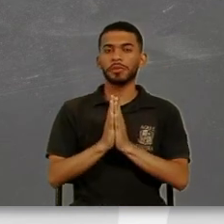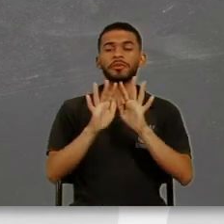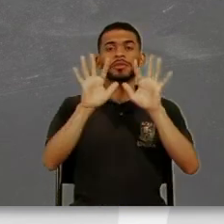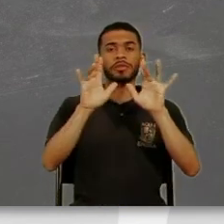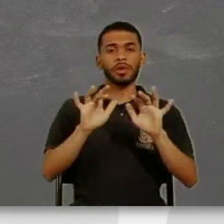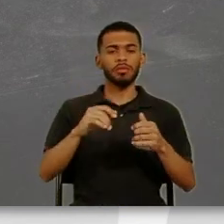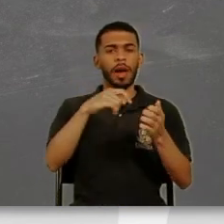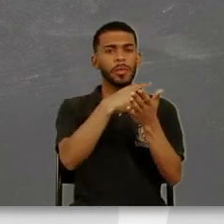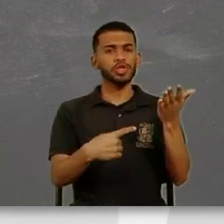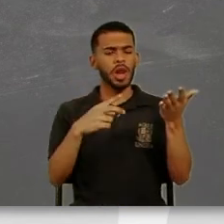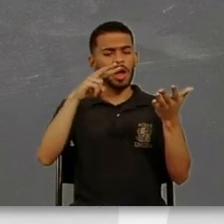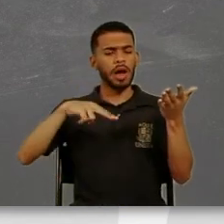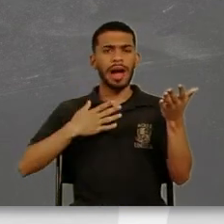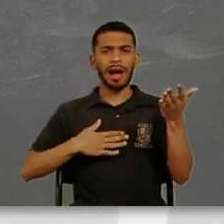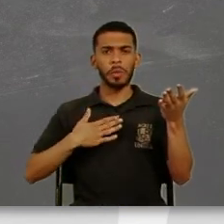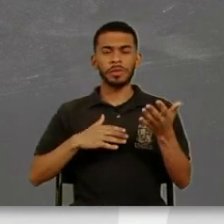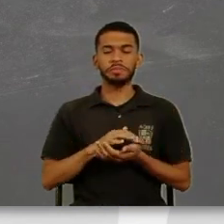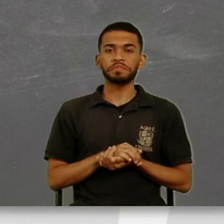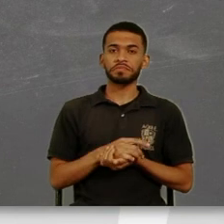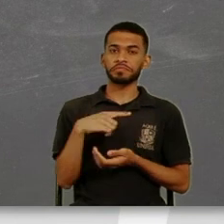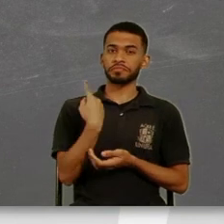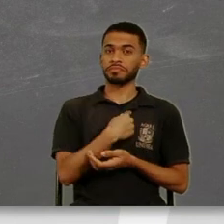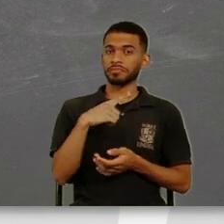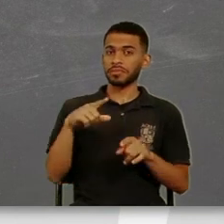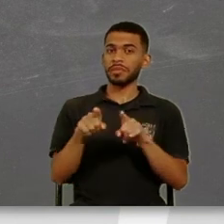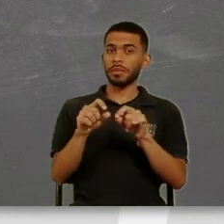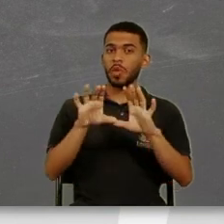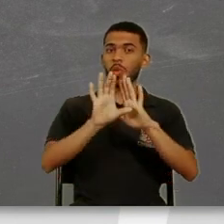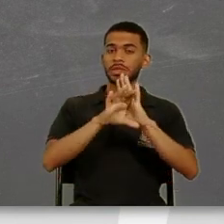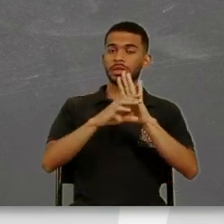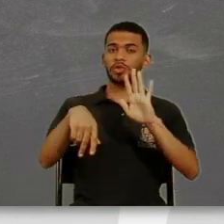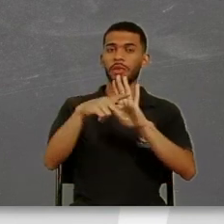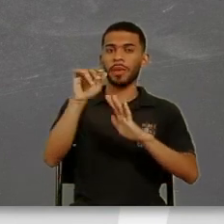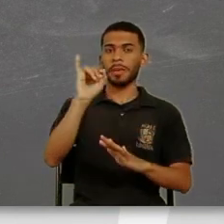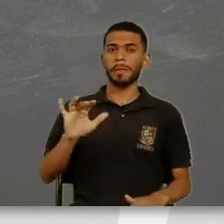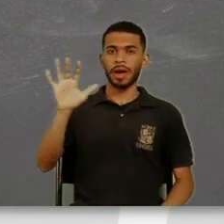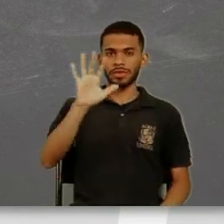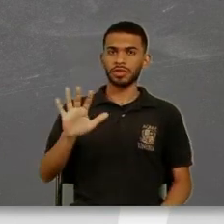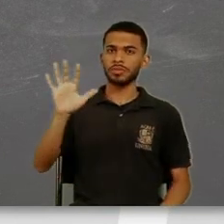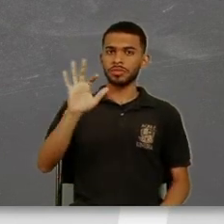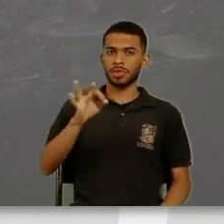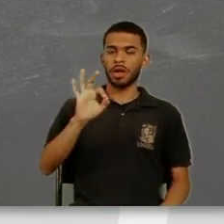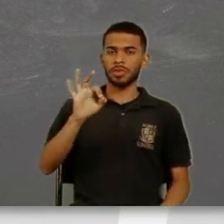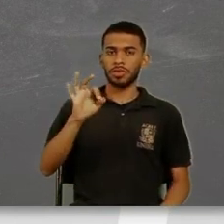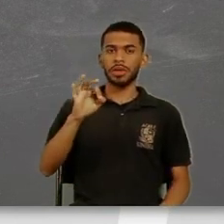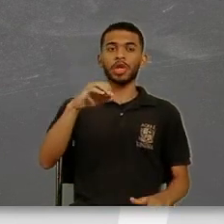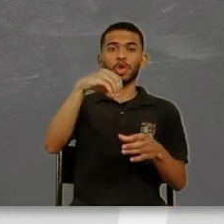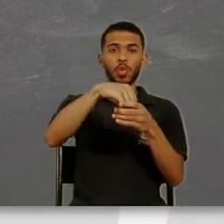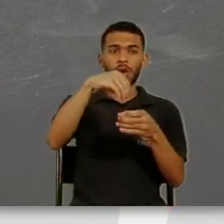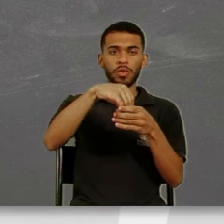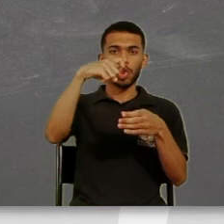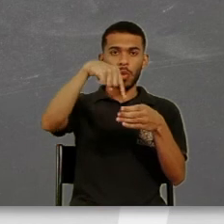esse material com calma, tá? A gente tem também aqui a definição de imagem, tá, e núcleo.